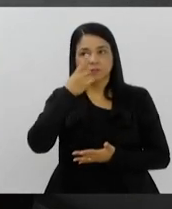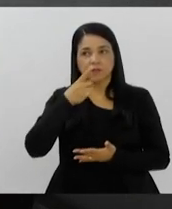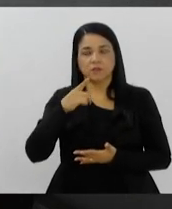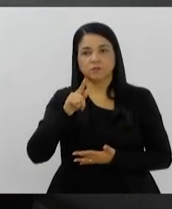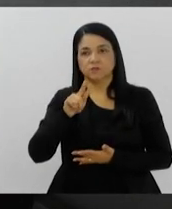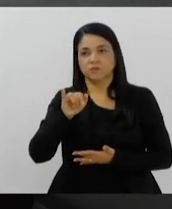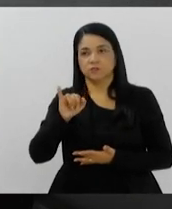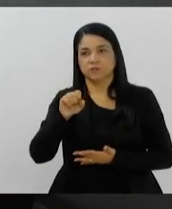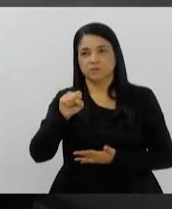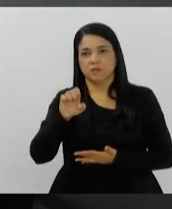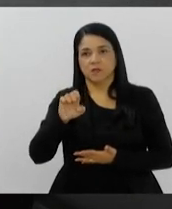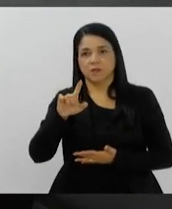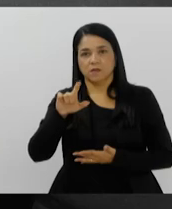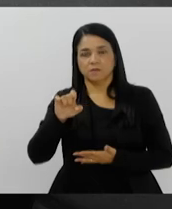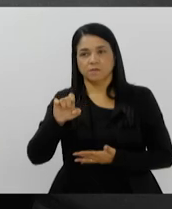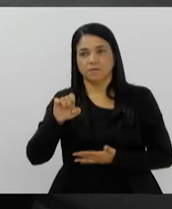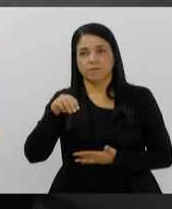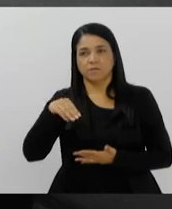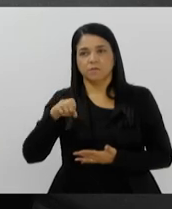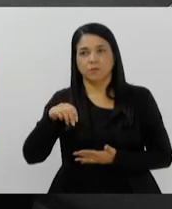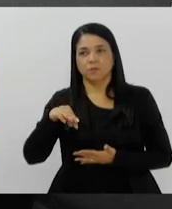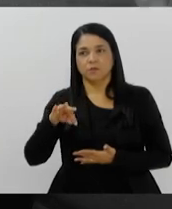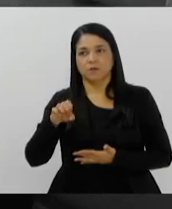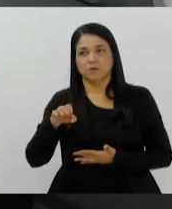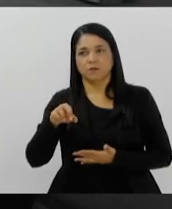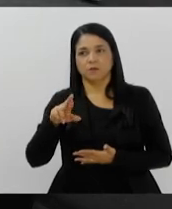Gisele Monteiro.